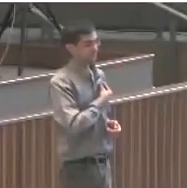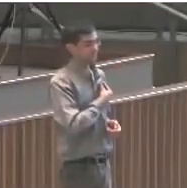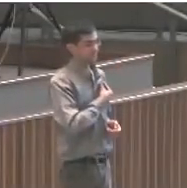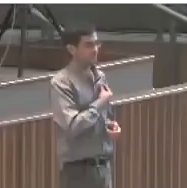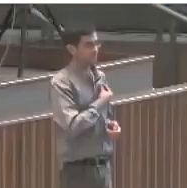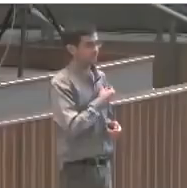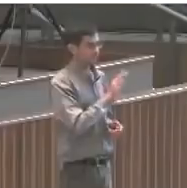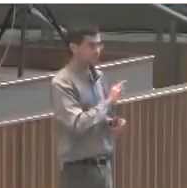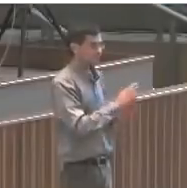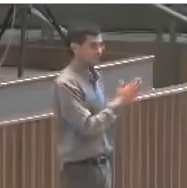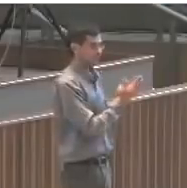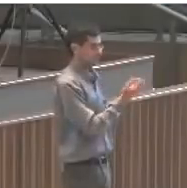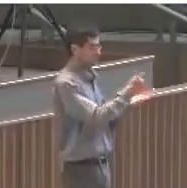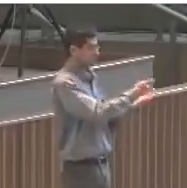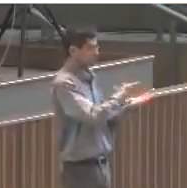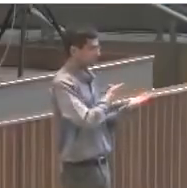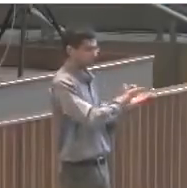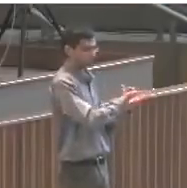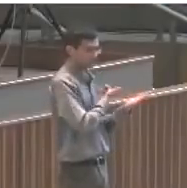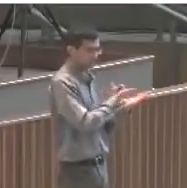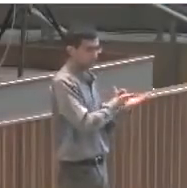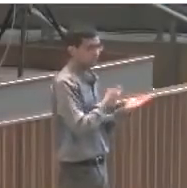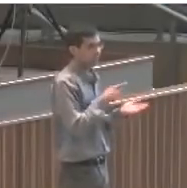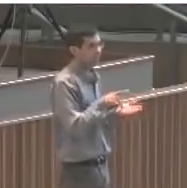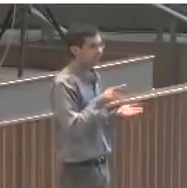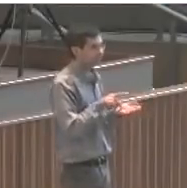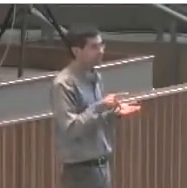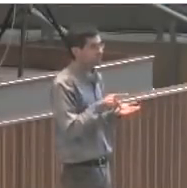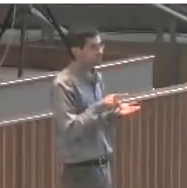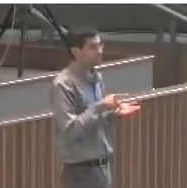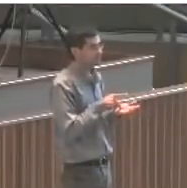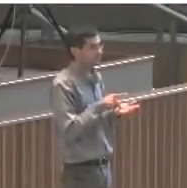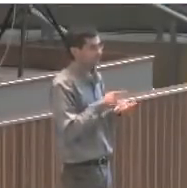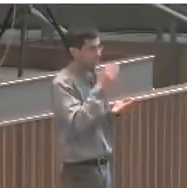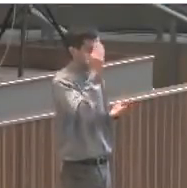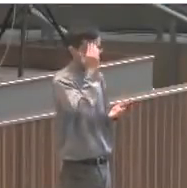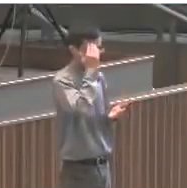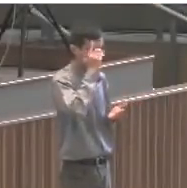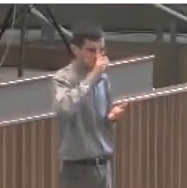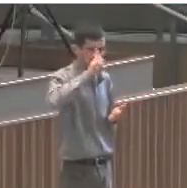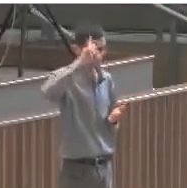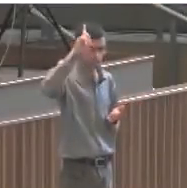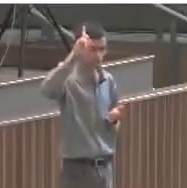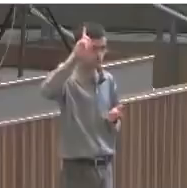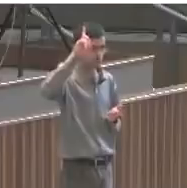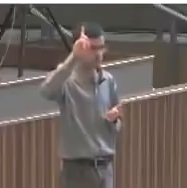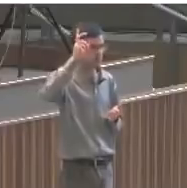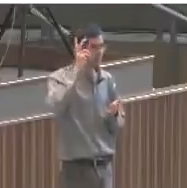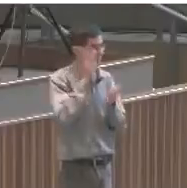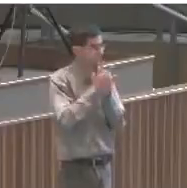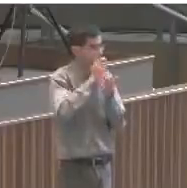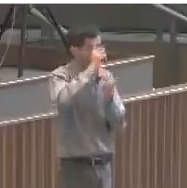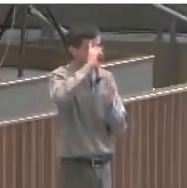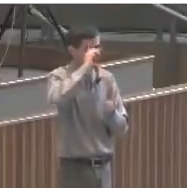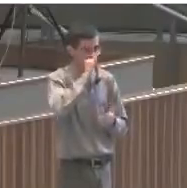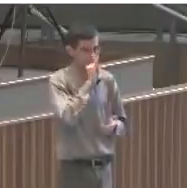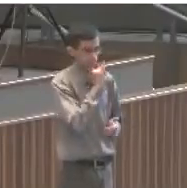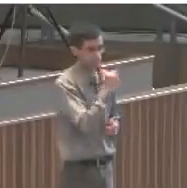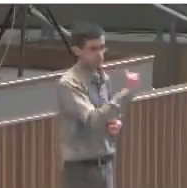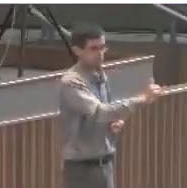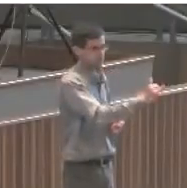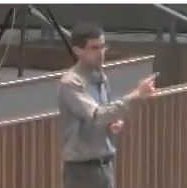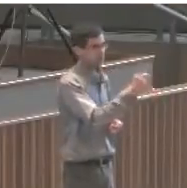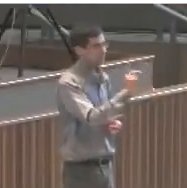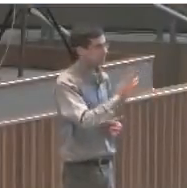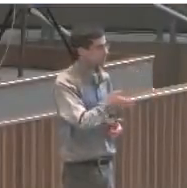que mais você sabe o que deus tem falado ao seu coração a sua mente você